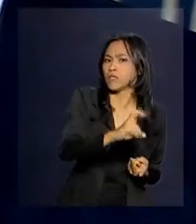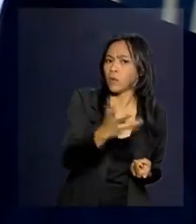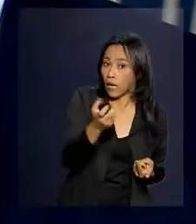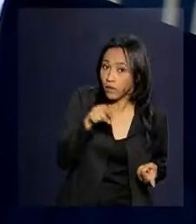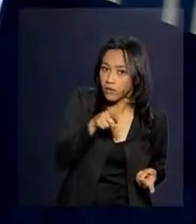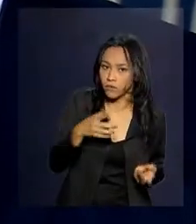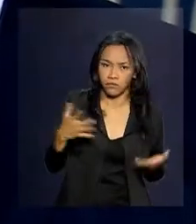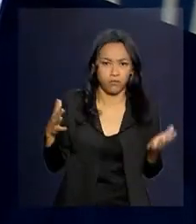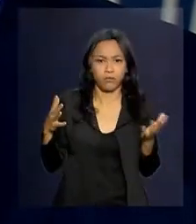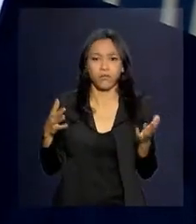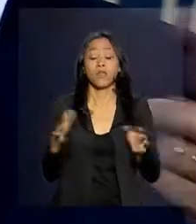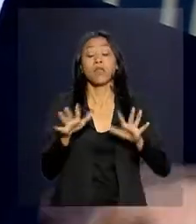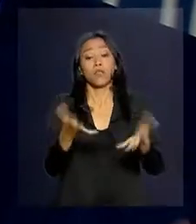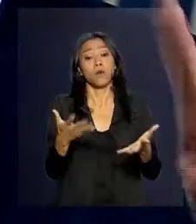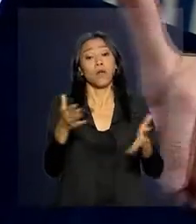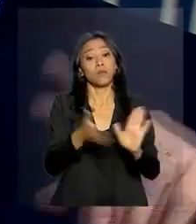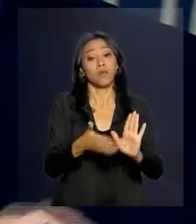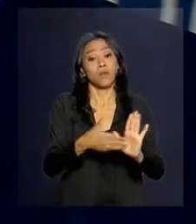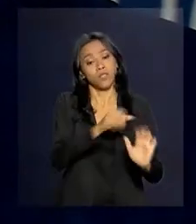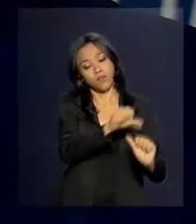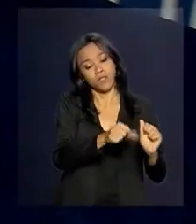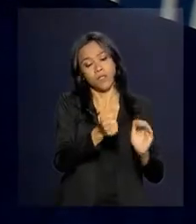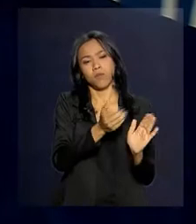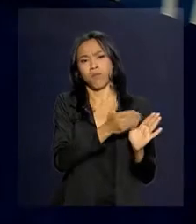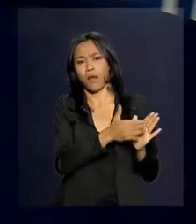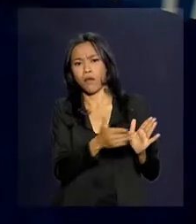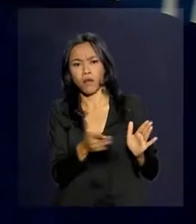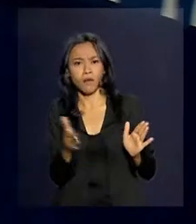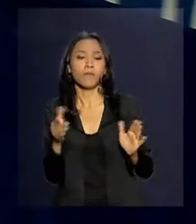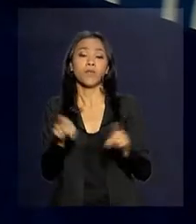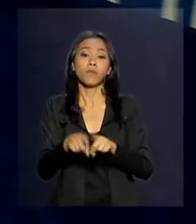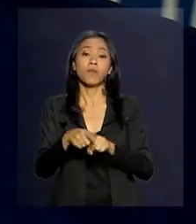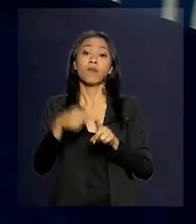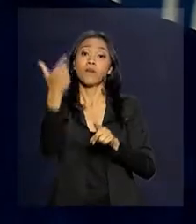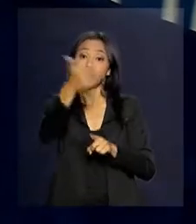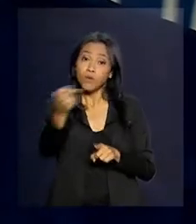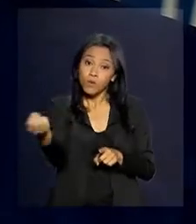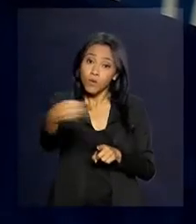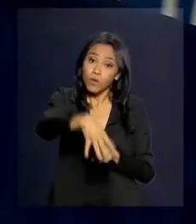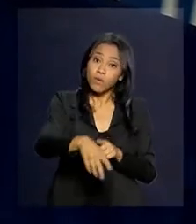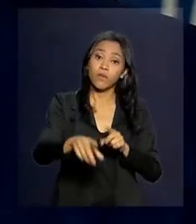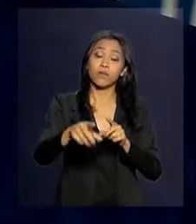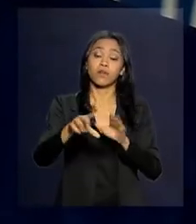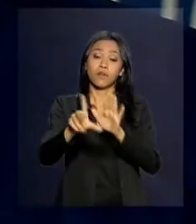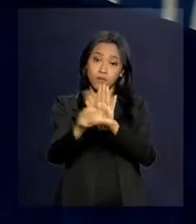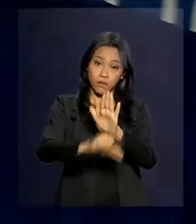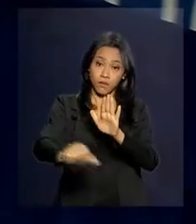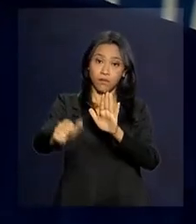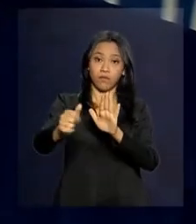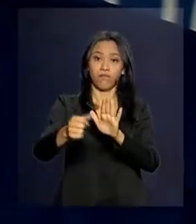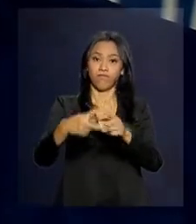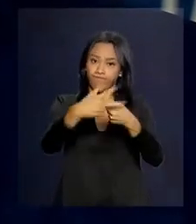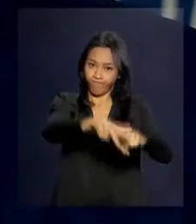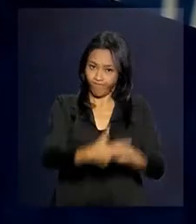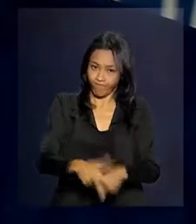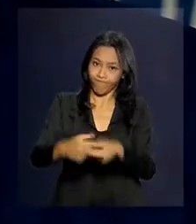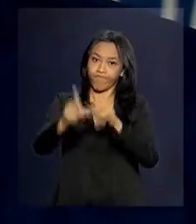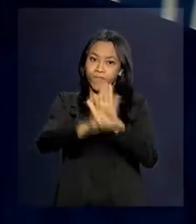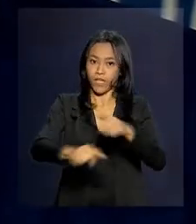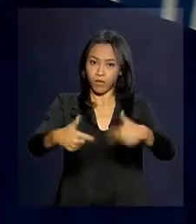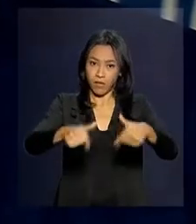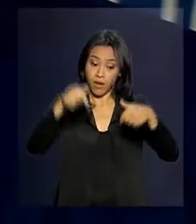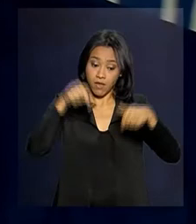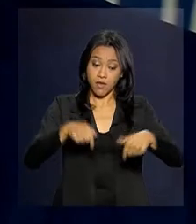as reformas que nós fizemos só mais um exemplo a modernização trabalhista é só neste ano só neste ano você sabe que nós